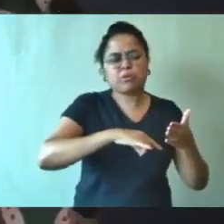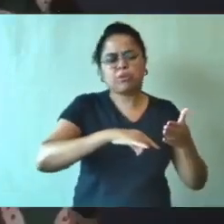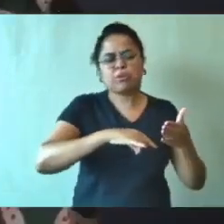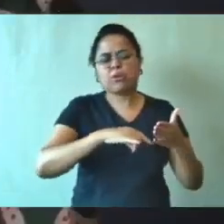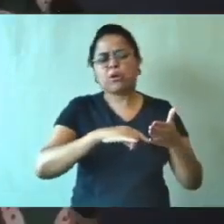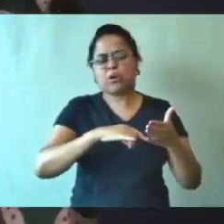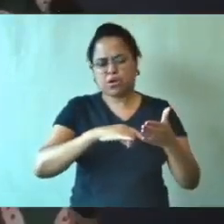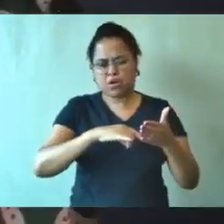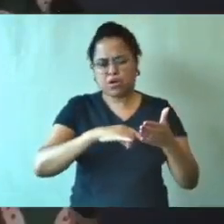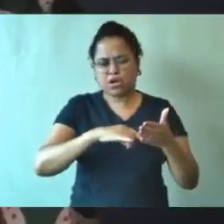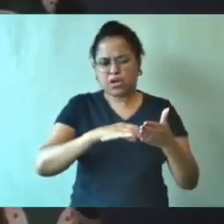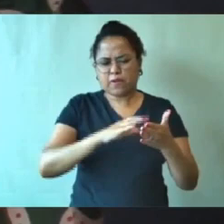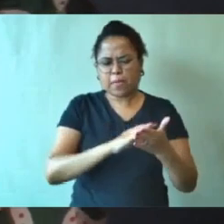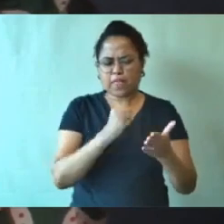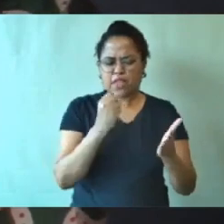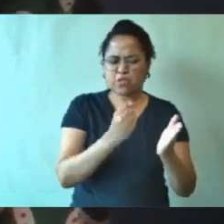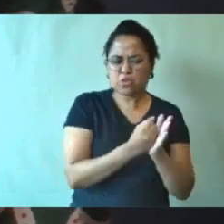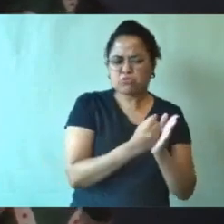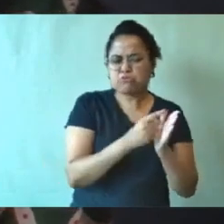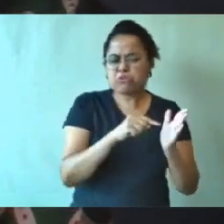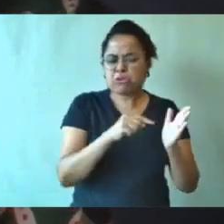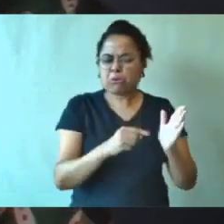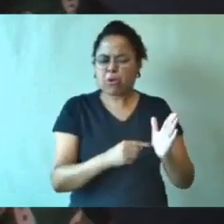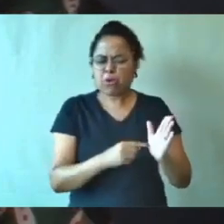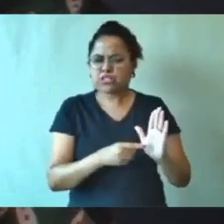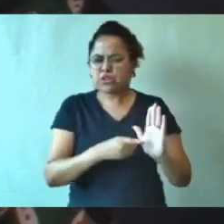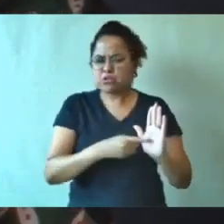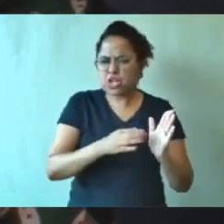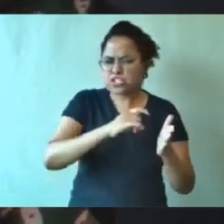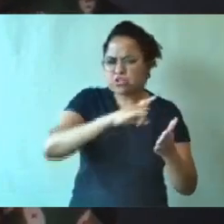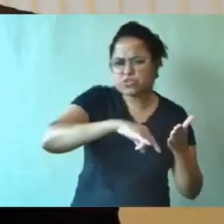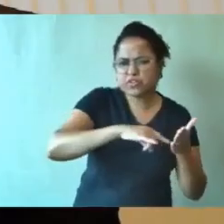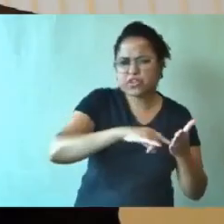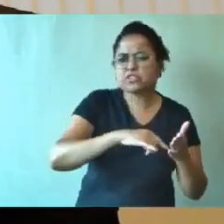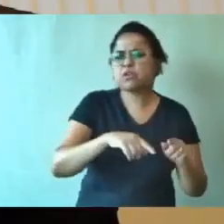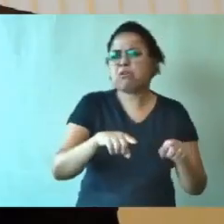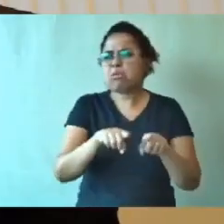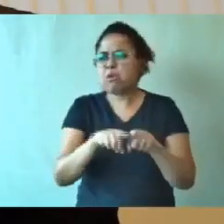senhor sabe me dizer se essa comunicação também foi feita à prefeitura?